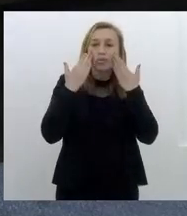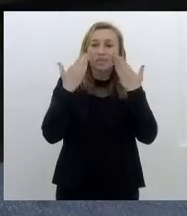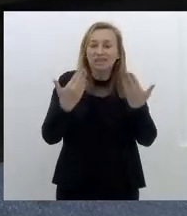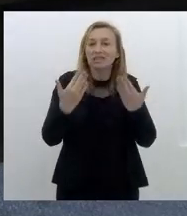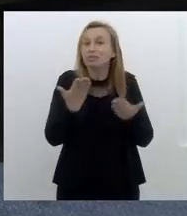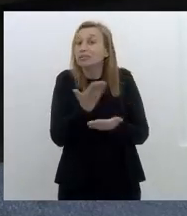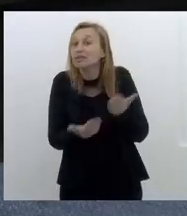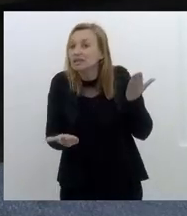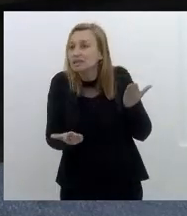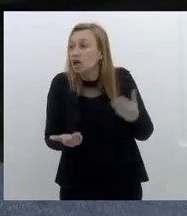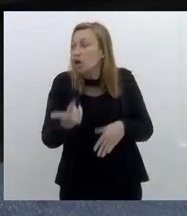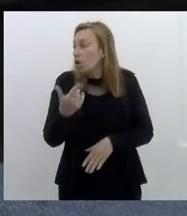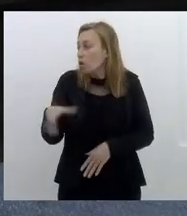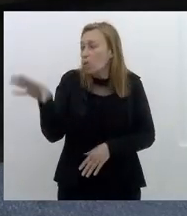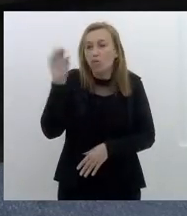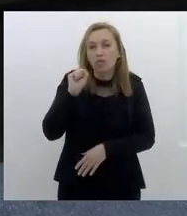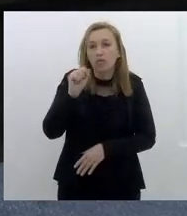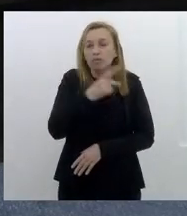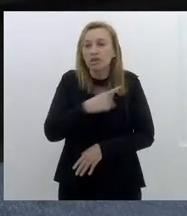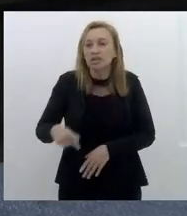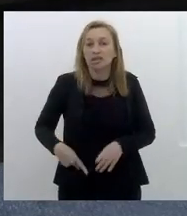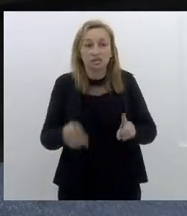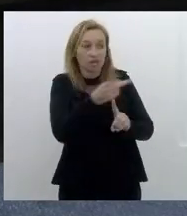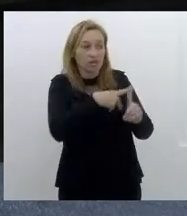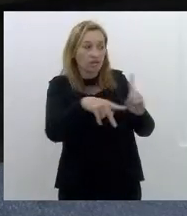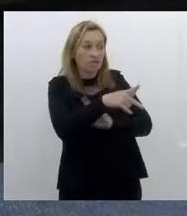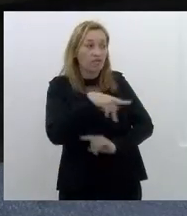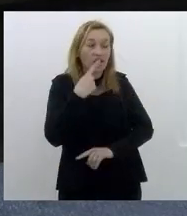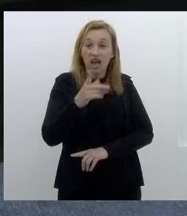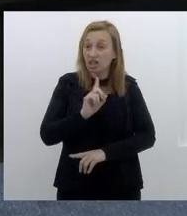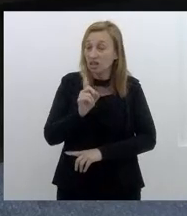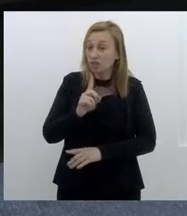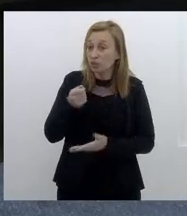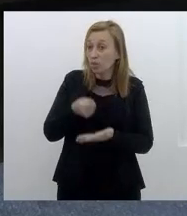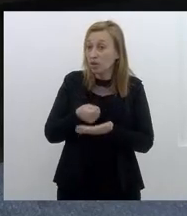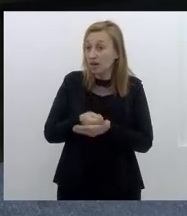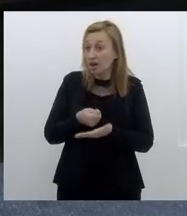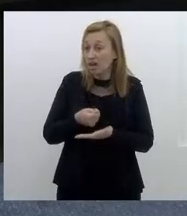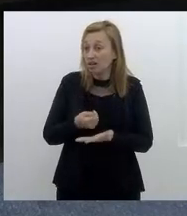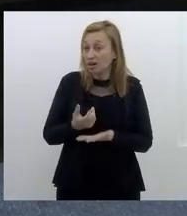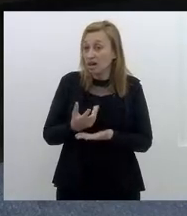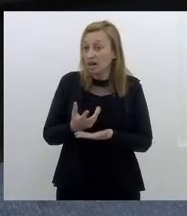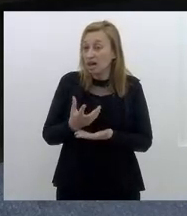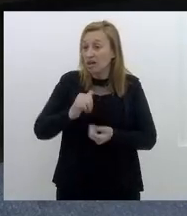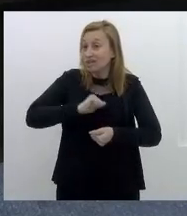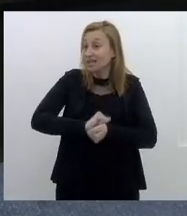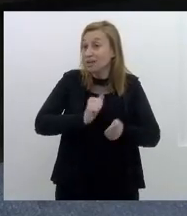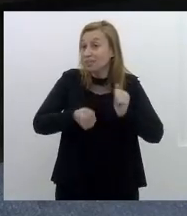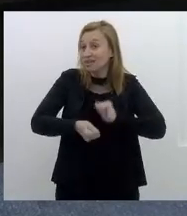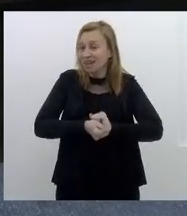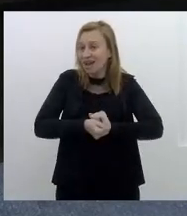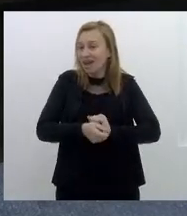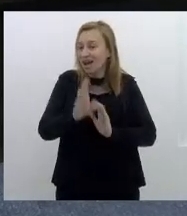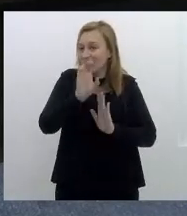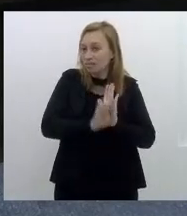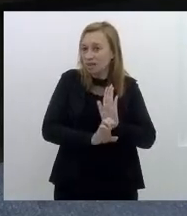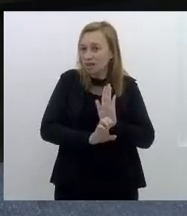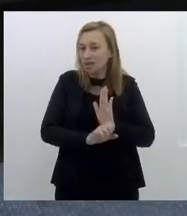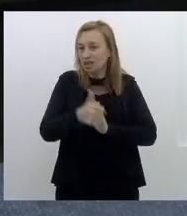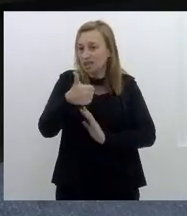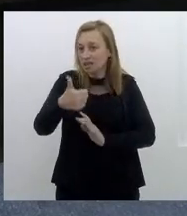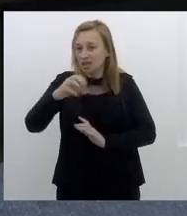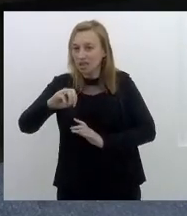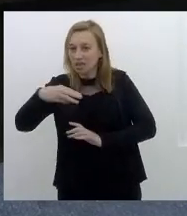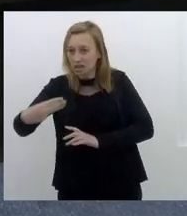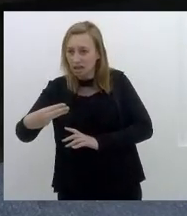para pernas eu ouvi é o presidente do Rio previdência falar que nós não somos obrigados a nos adequar a emenda condicionar o